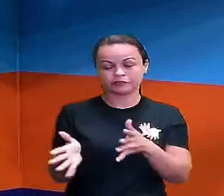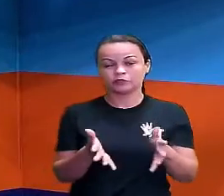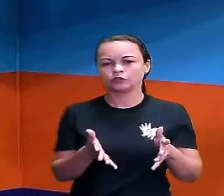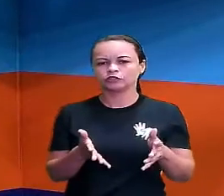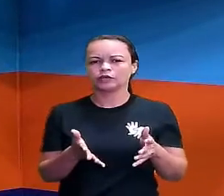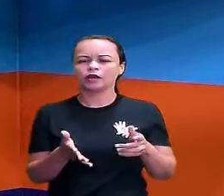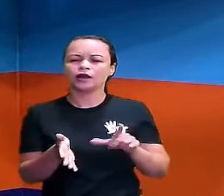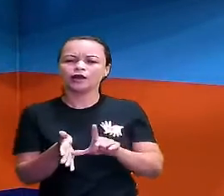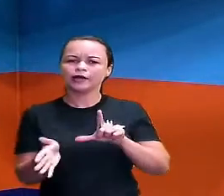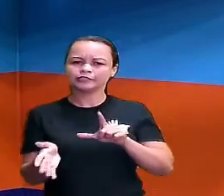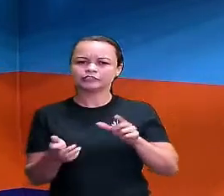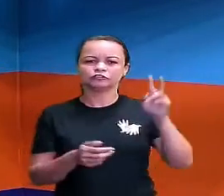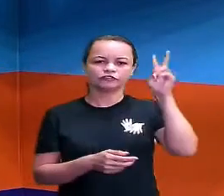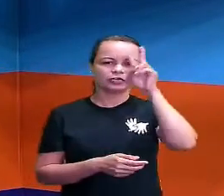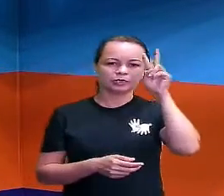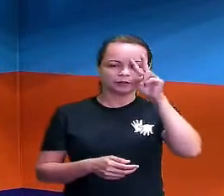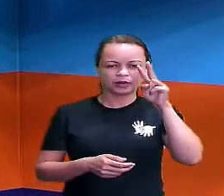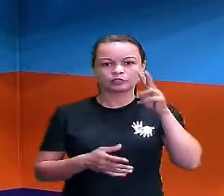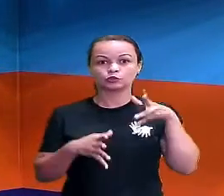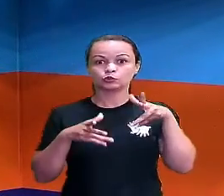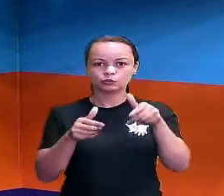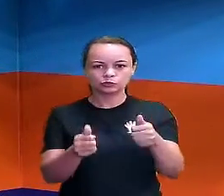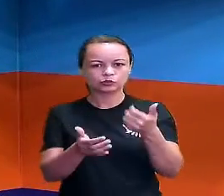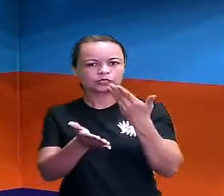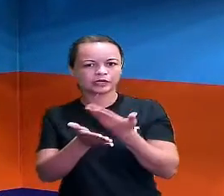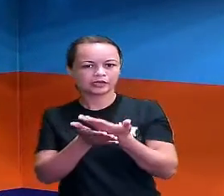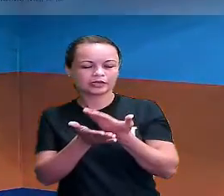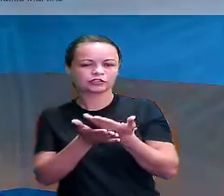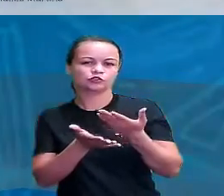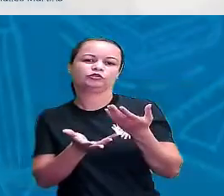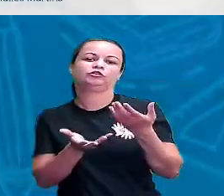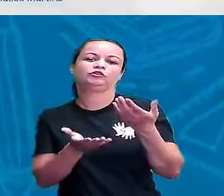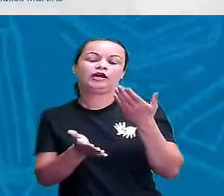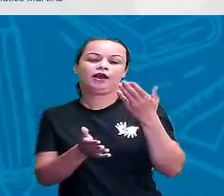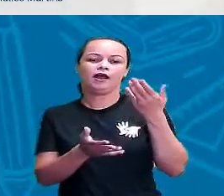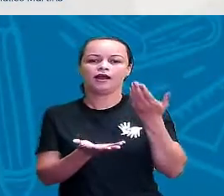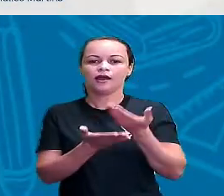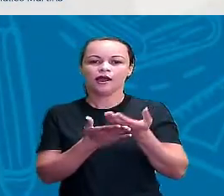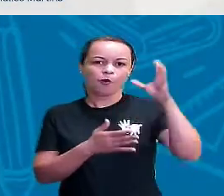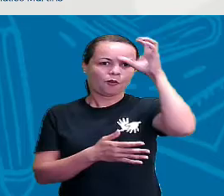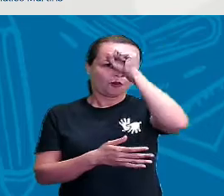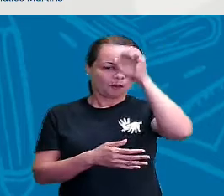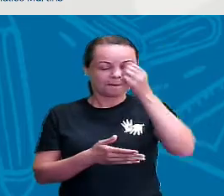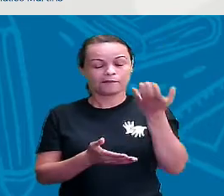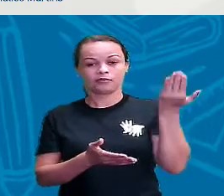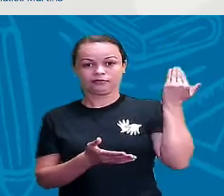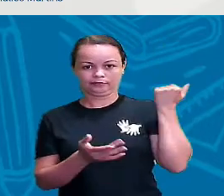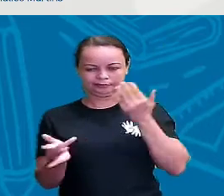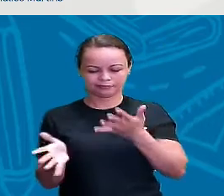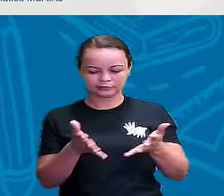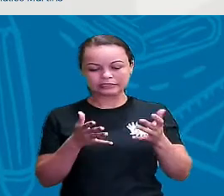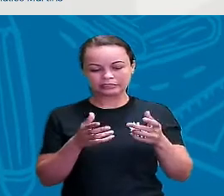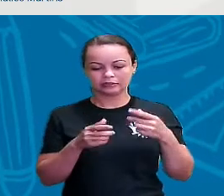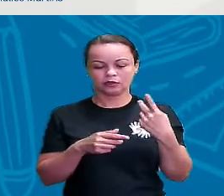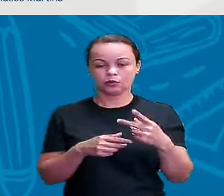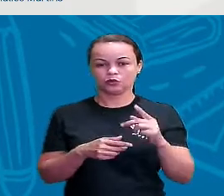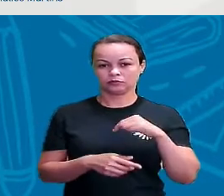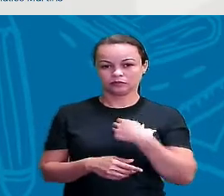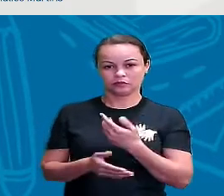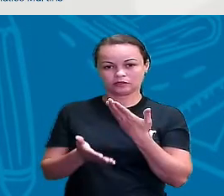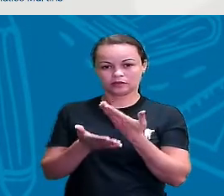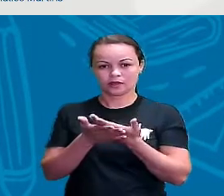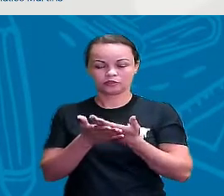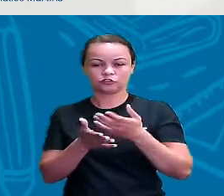vamos relembrar o que foi que a gente aprendeu na aula passada, tá certo? Então, na aula passada, nós aprendemos sobre